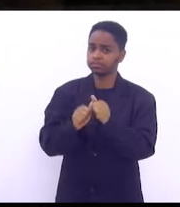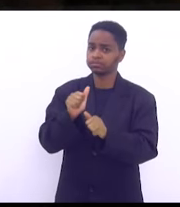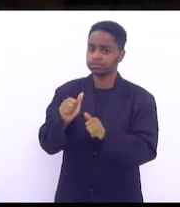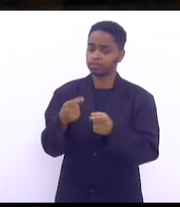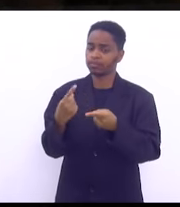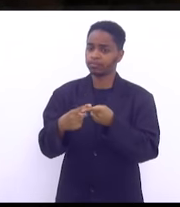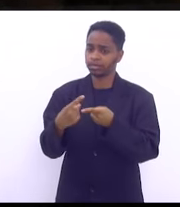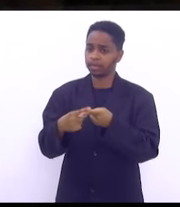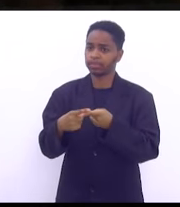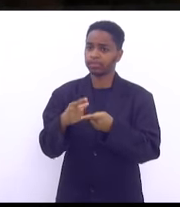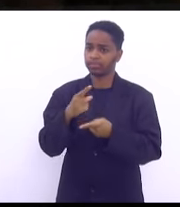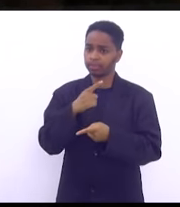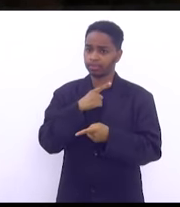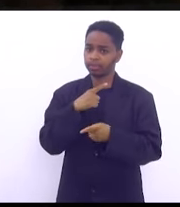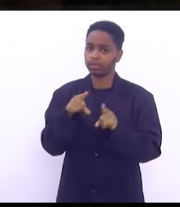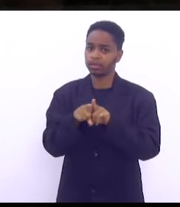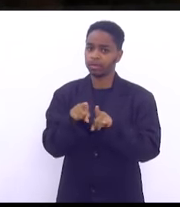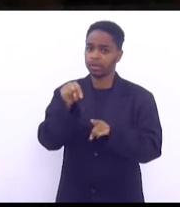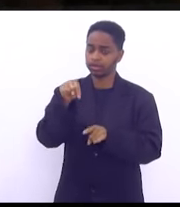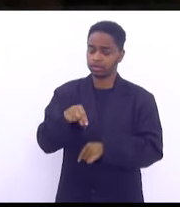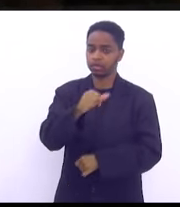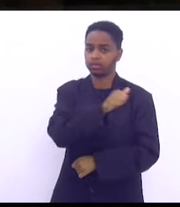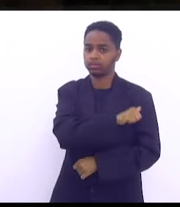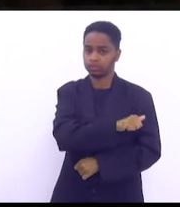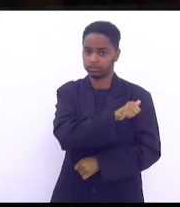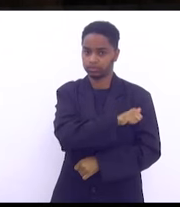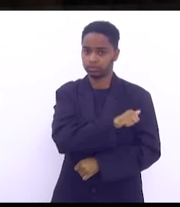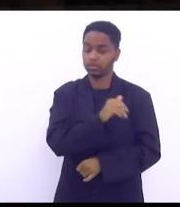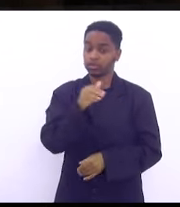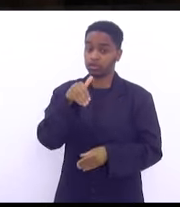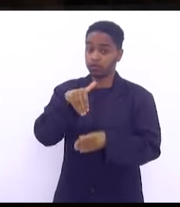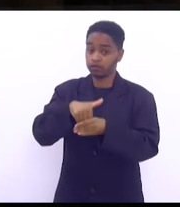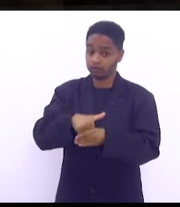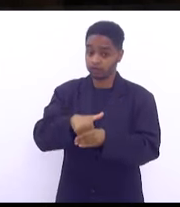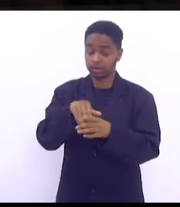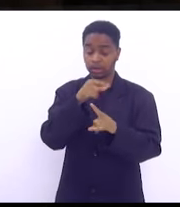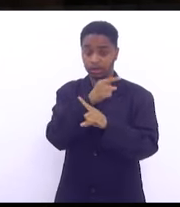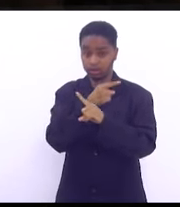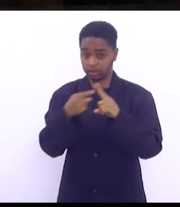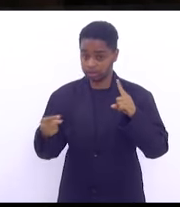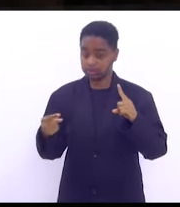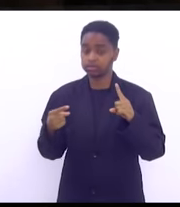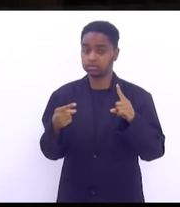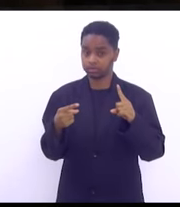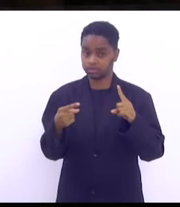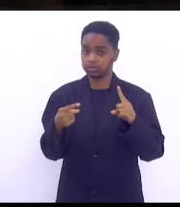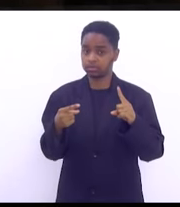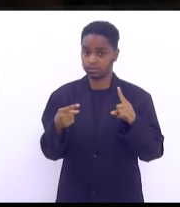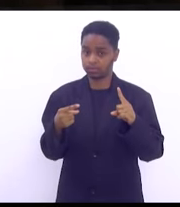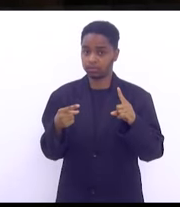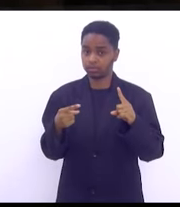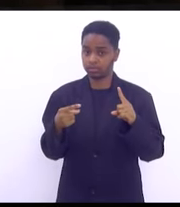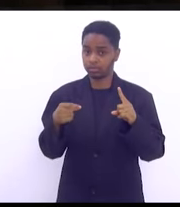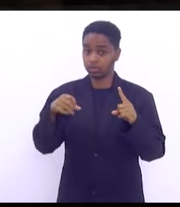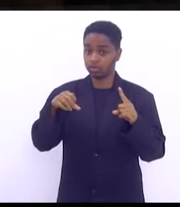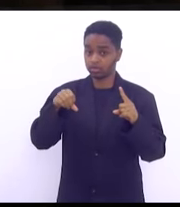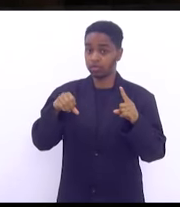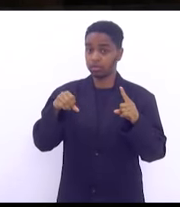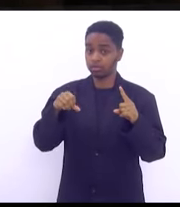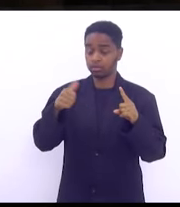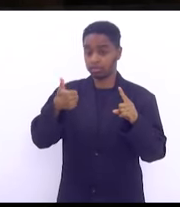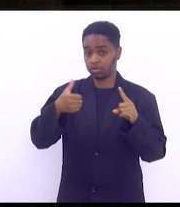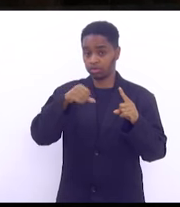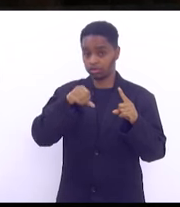Tivemos, inclusive, aqui no Rio de Janeiro, eleição anulada, né, 94,